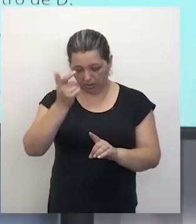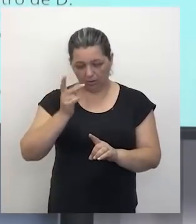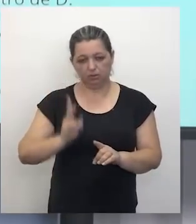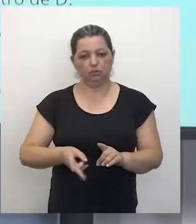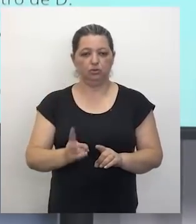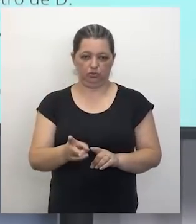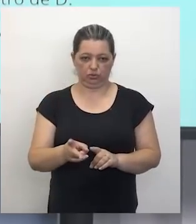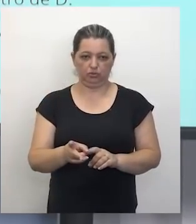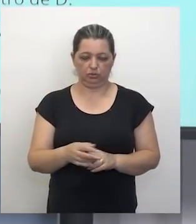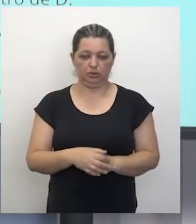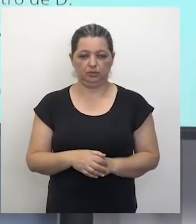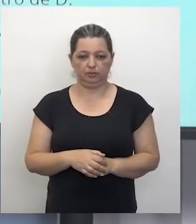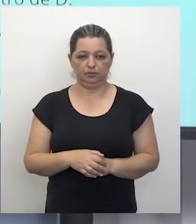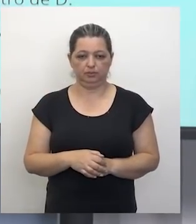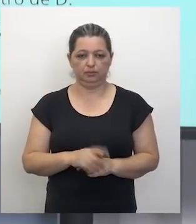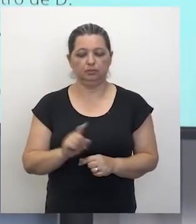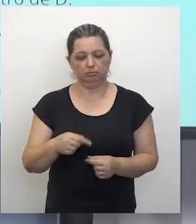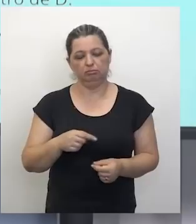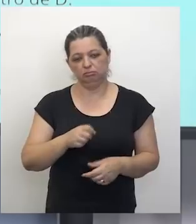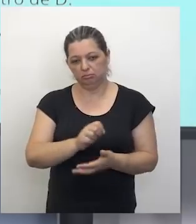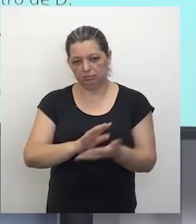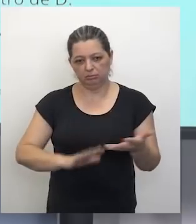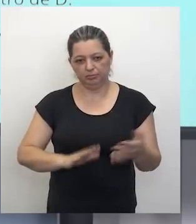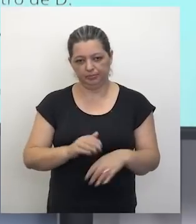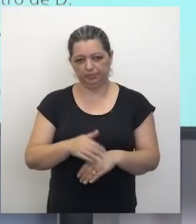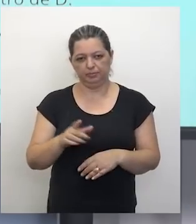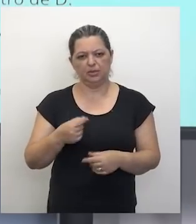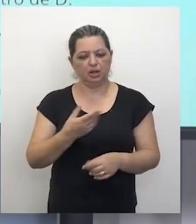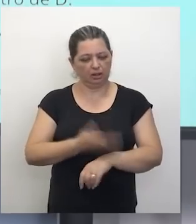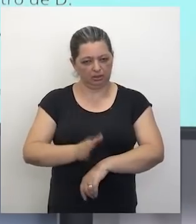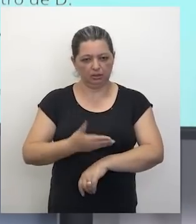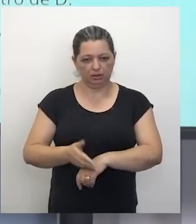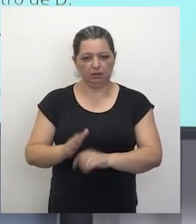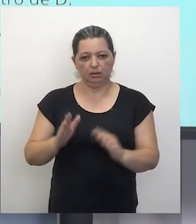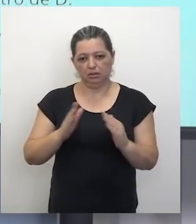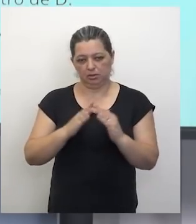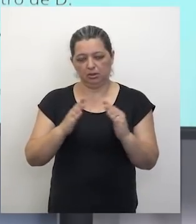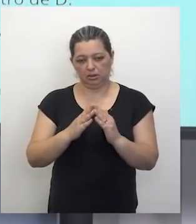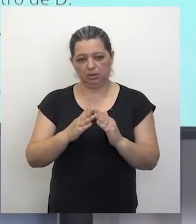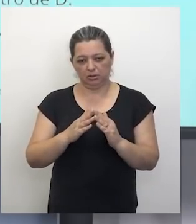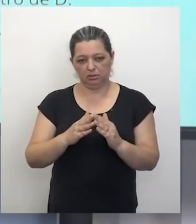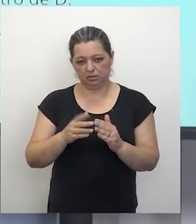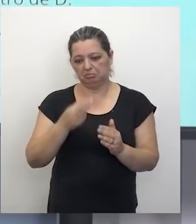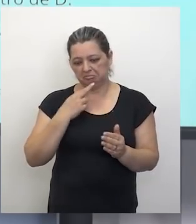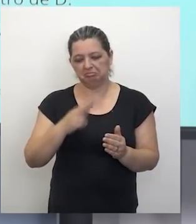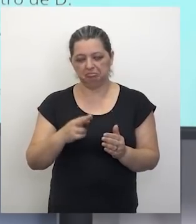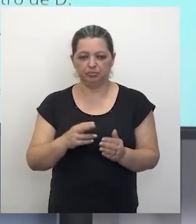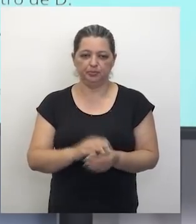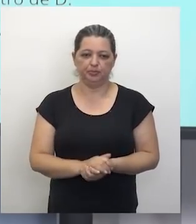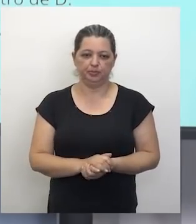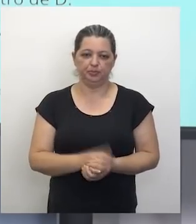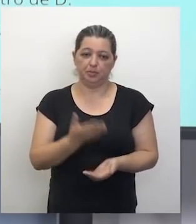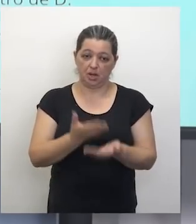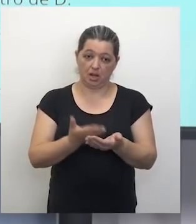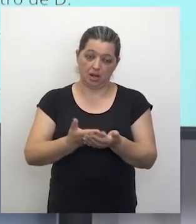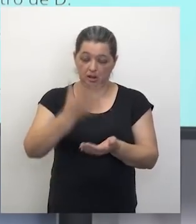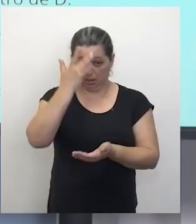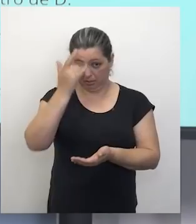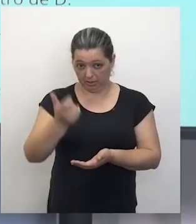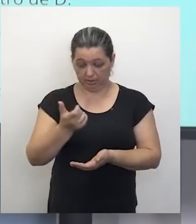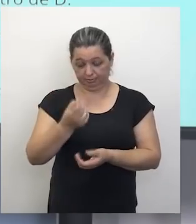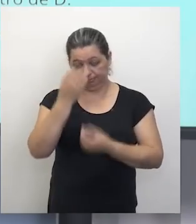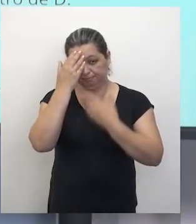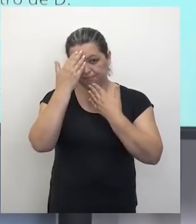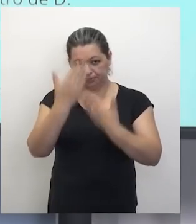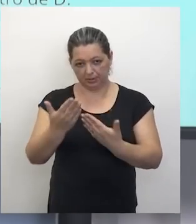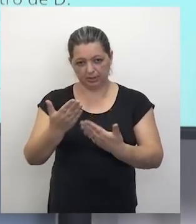concluir o resto, tá certo? E vamos fazer mais. Quem quiser já ir treinando, fazendo em casa e terminar essa parte, é a aula de amanhã, tá bom? Muito obrigada